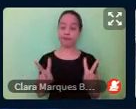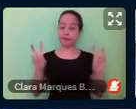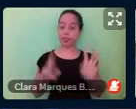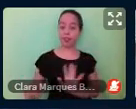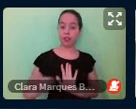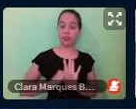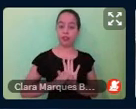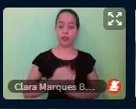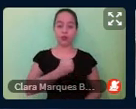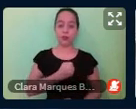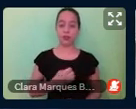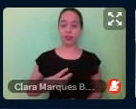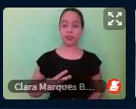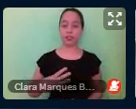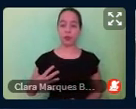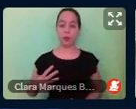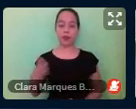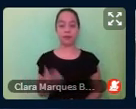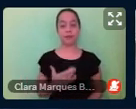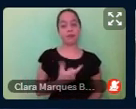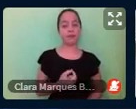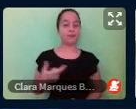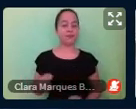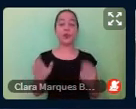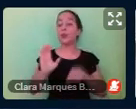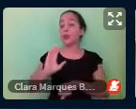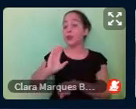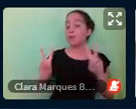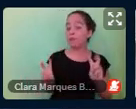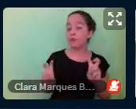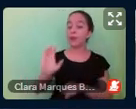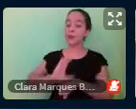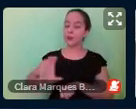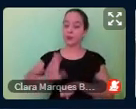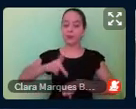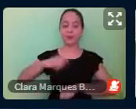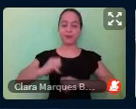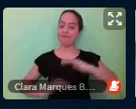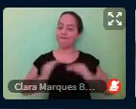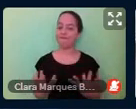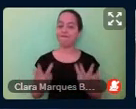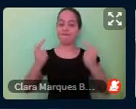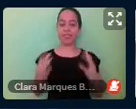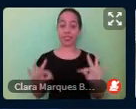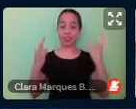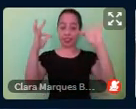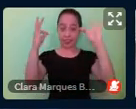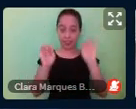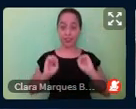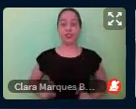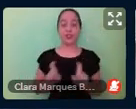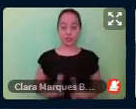edital 34 de 2020, curso de pós-graduação Aperfeiçoamento em Tecnologias Digitais Aplicadas à